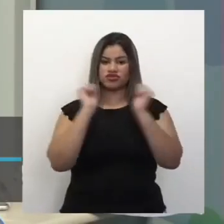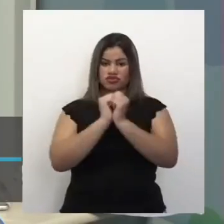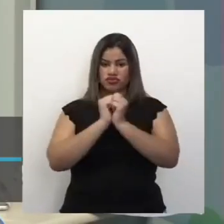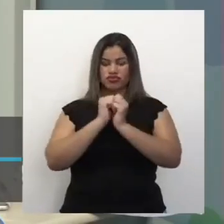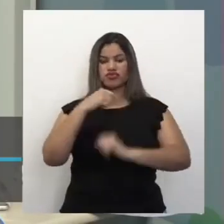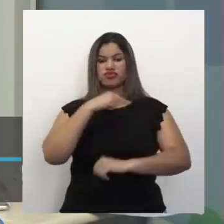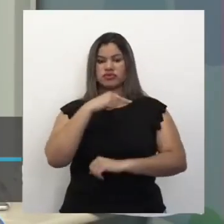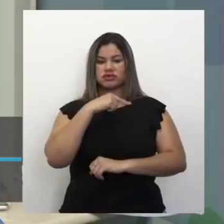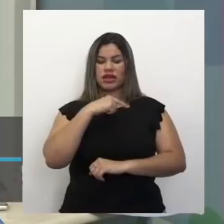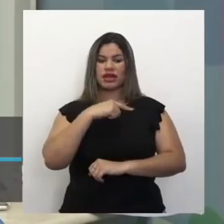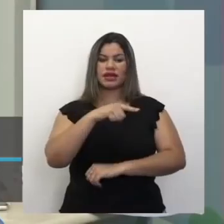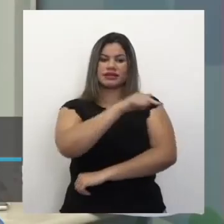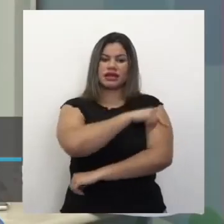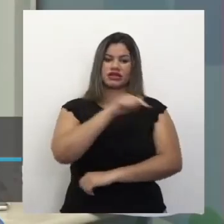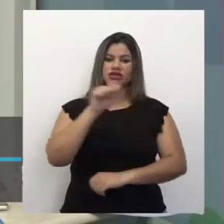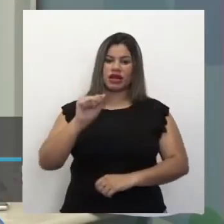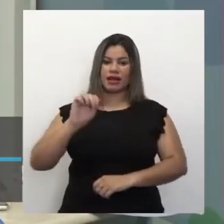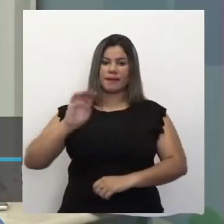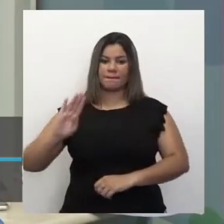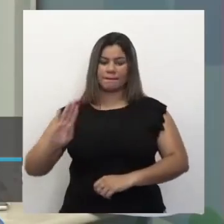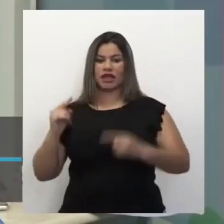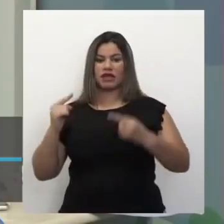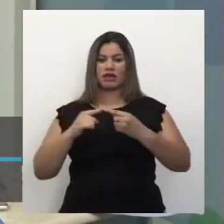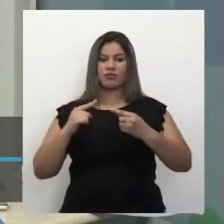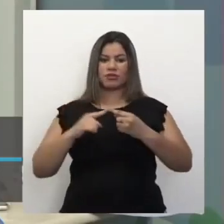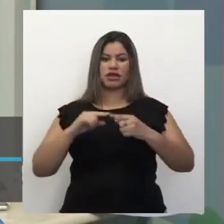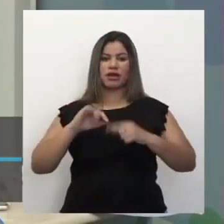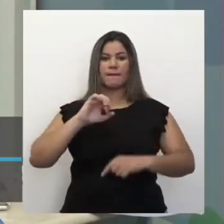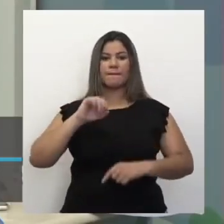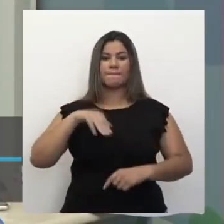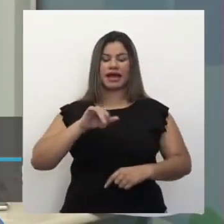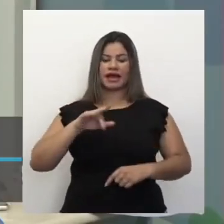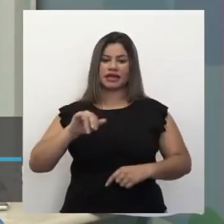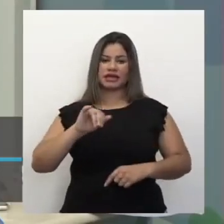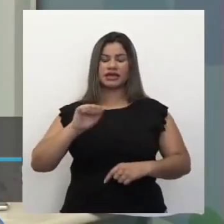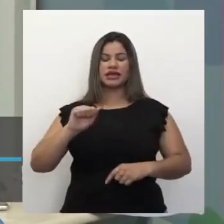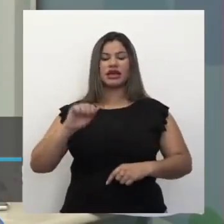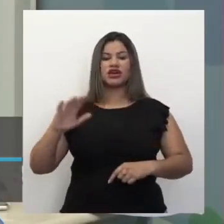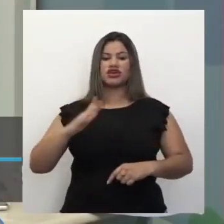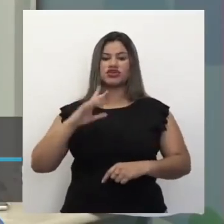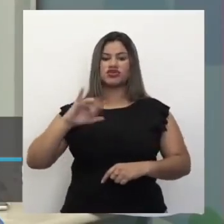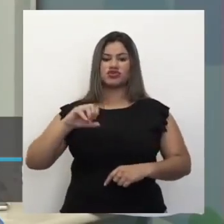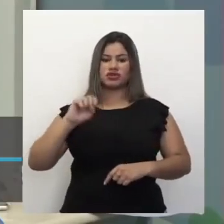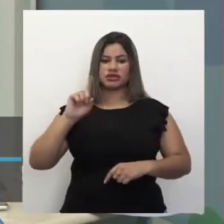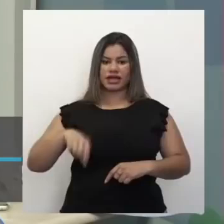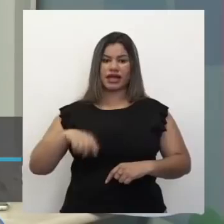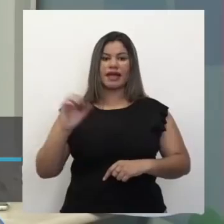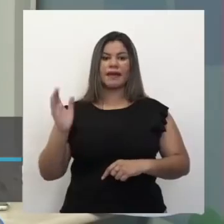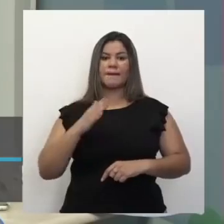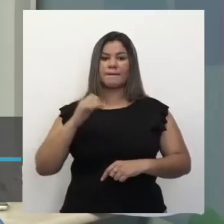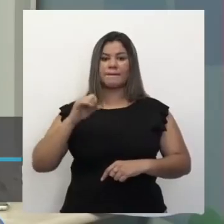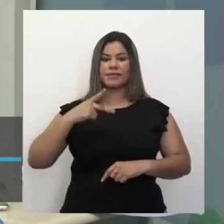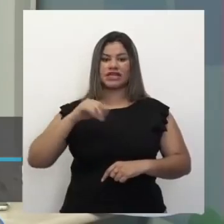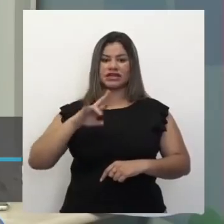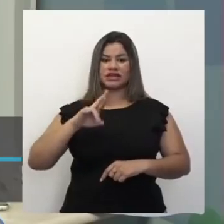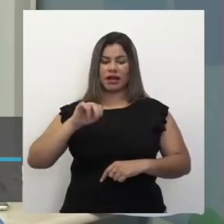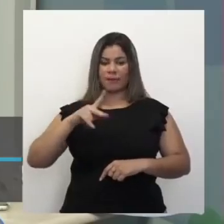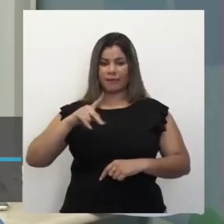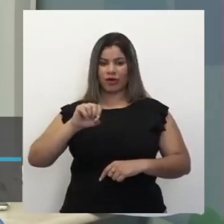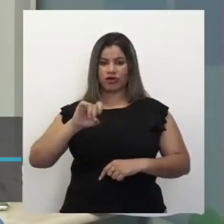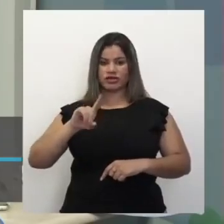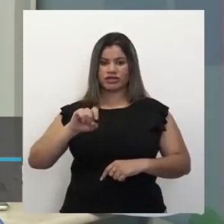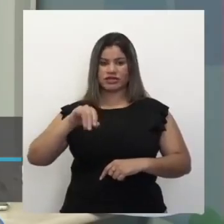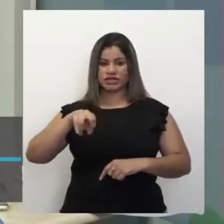7º B da Escola Maria José de Pirapozinho. Manancial, Edjoel, resposta, são fontes de